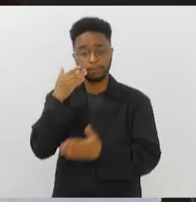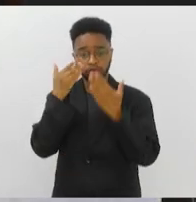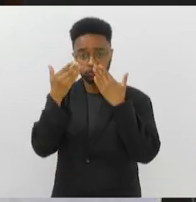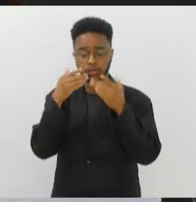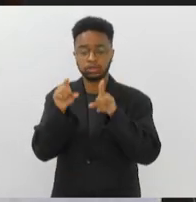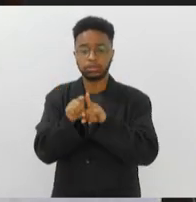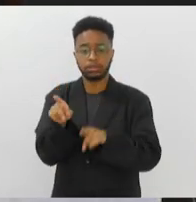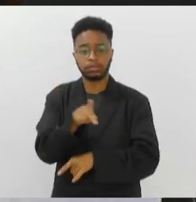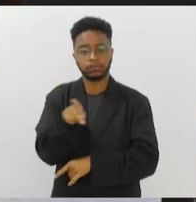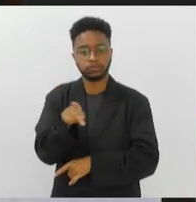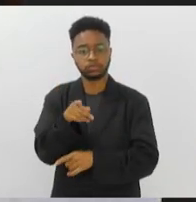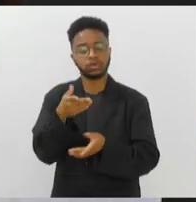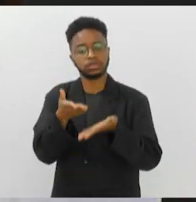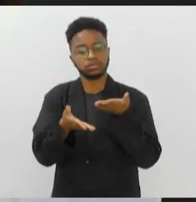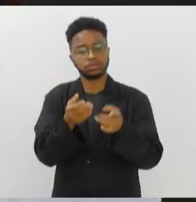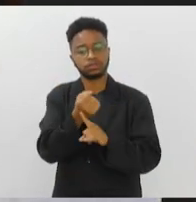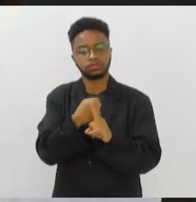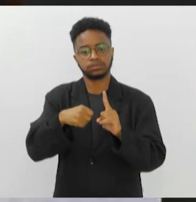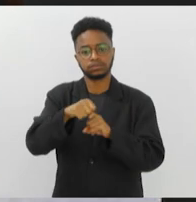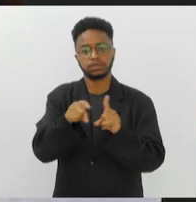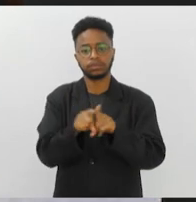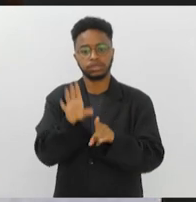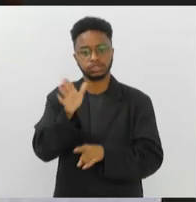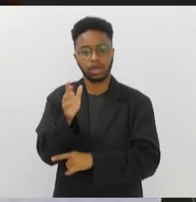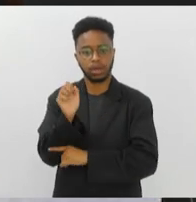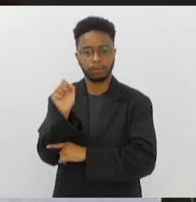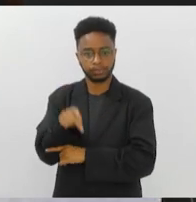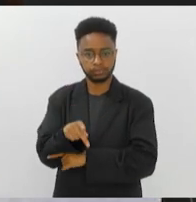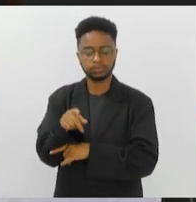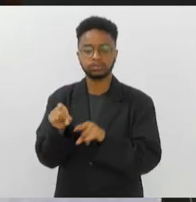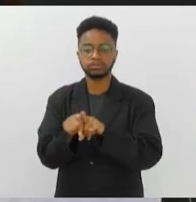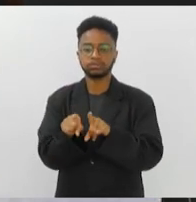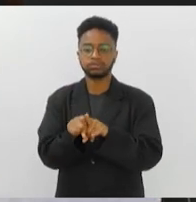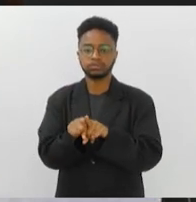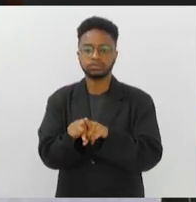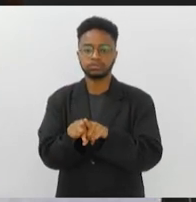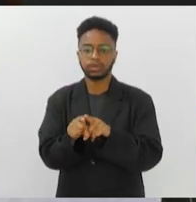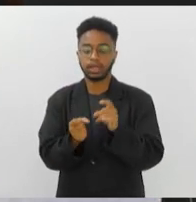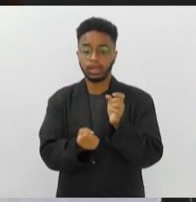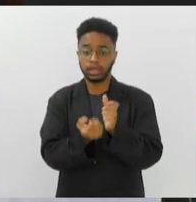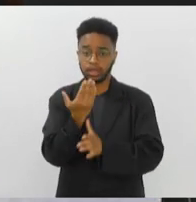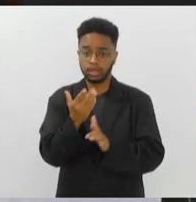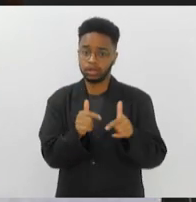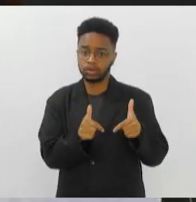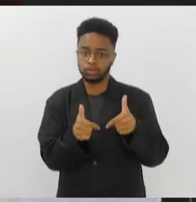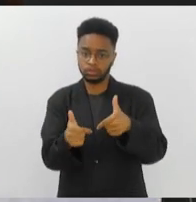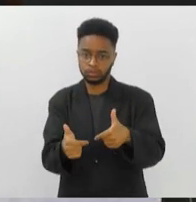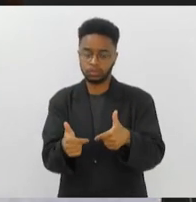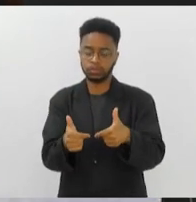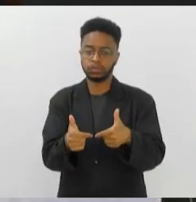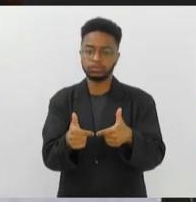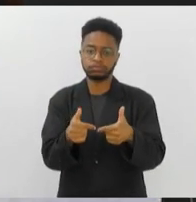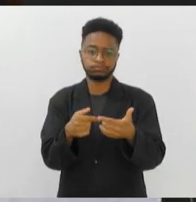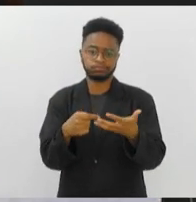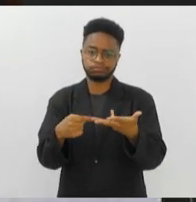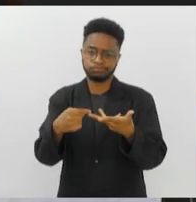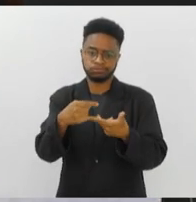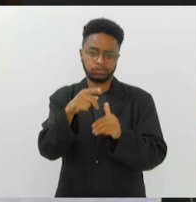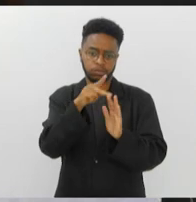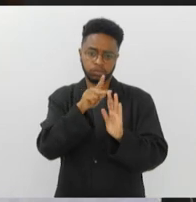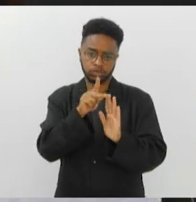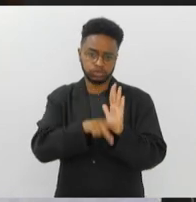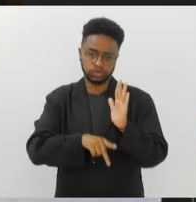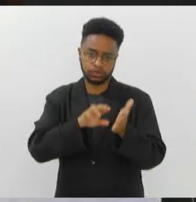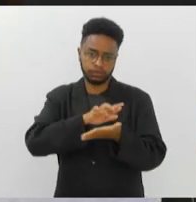UFRJ, aposentado, é criador, né, e atua em uma série de projetos, como o